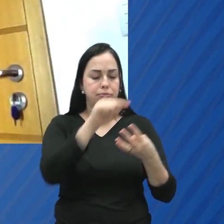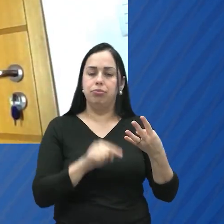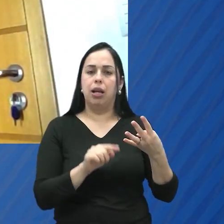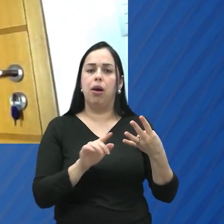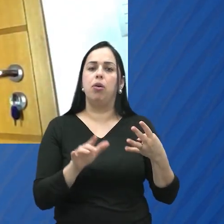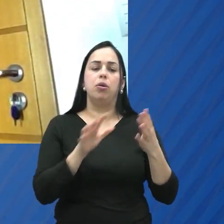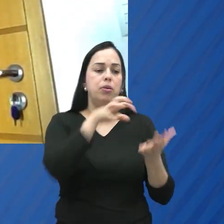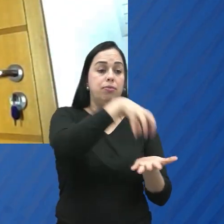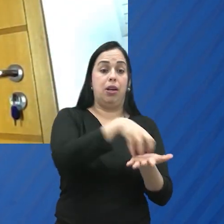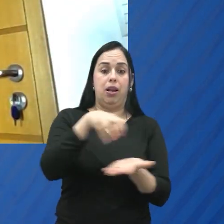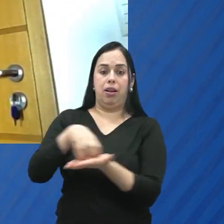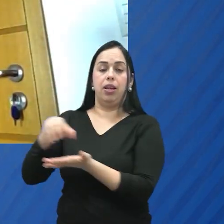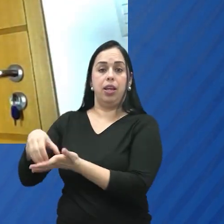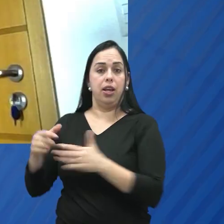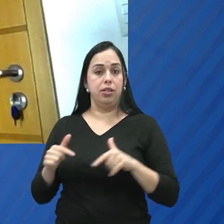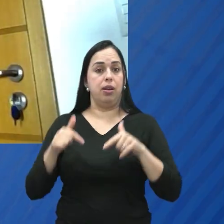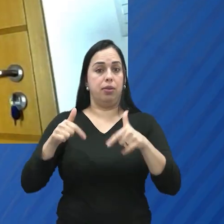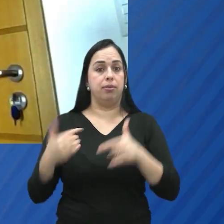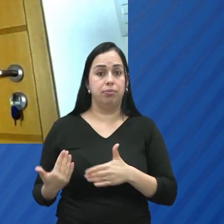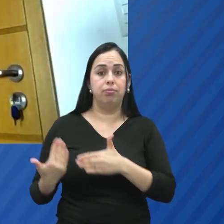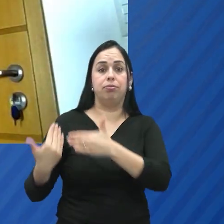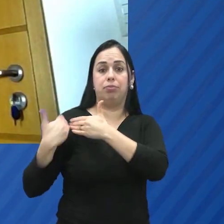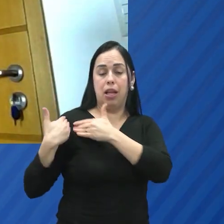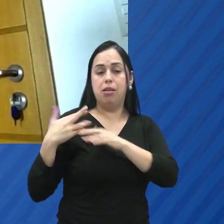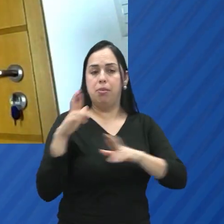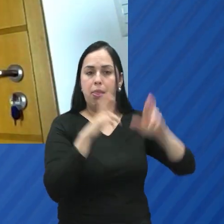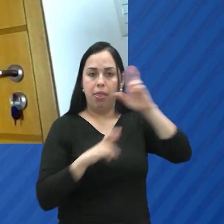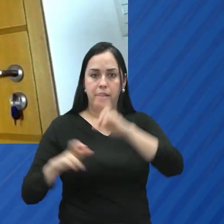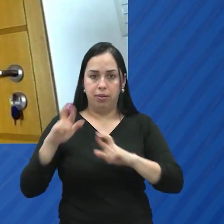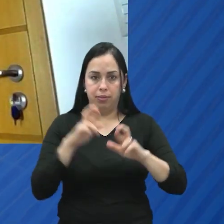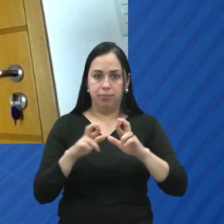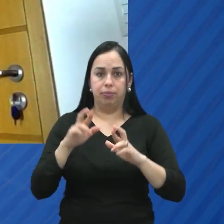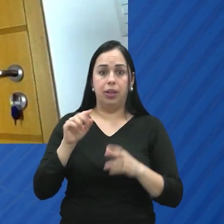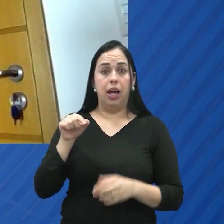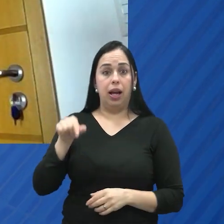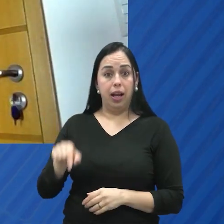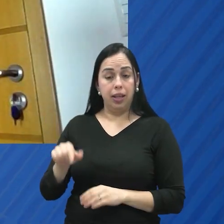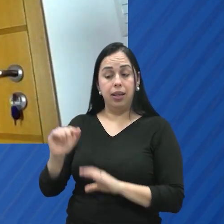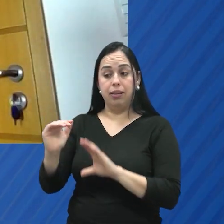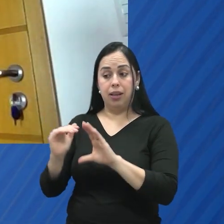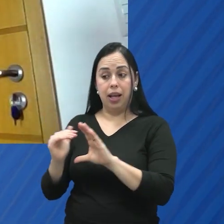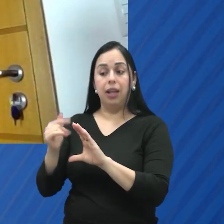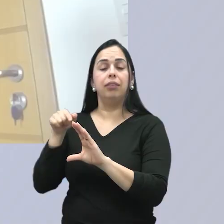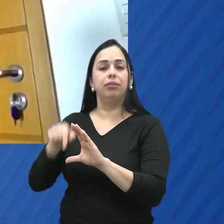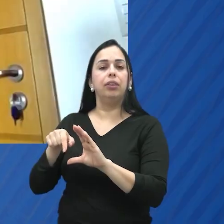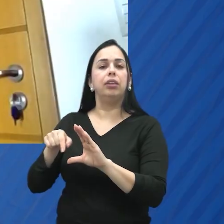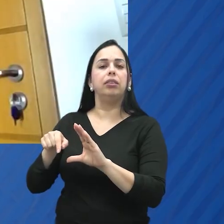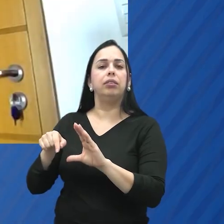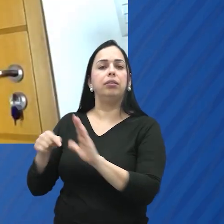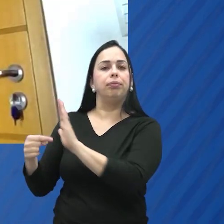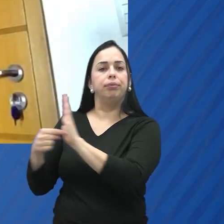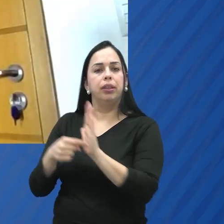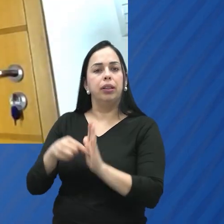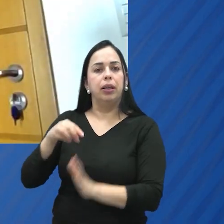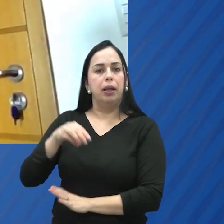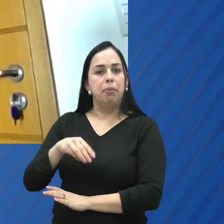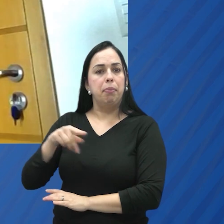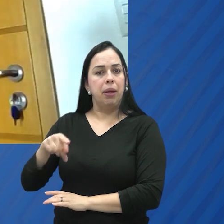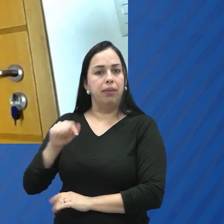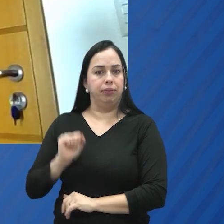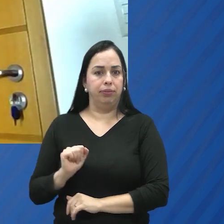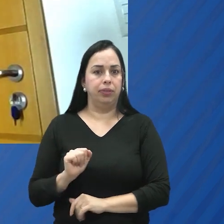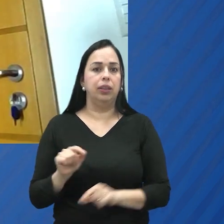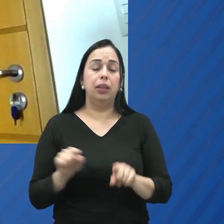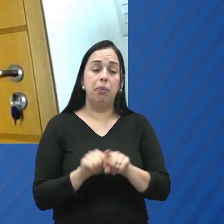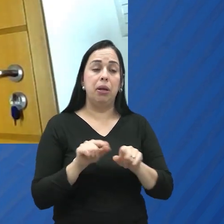né? São uma série de instituições, né? Então, esses são os números recebidos aqui no MPT. Mas hoje, a gente tem recebido muitas